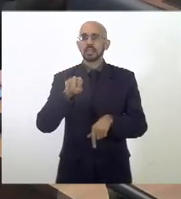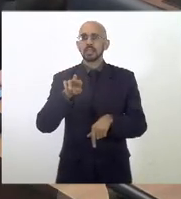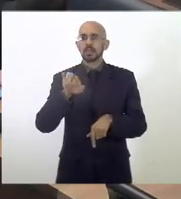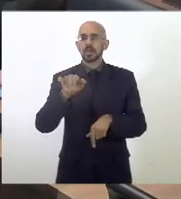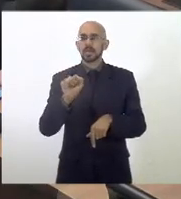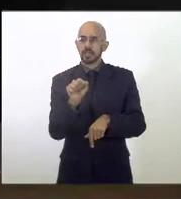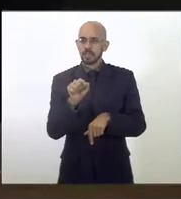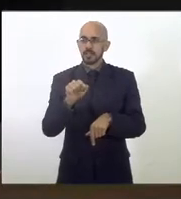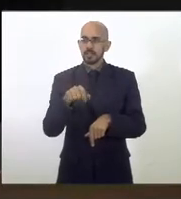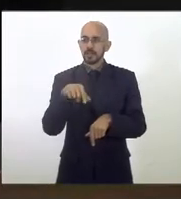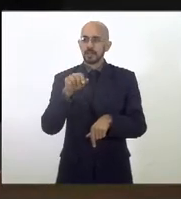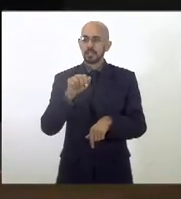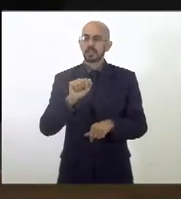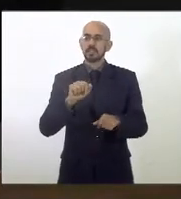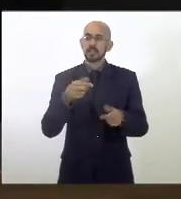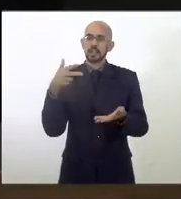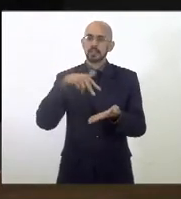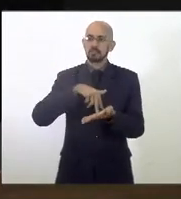presente. Mais uma vez, Rafael,